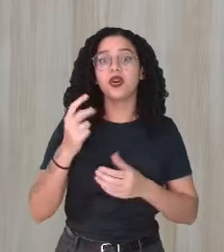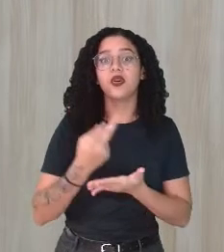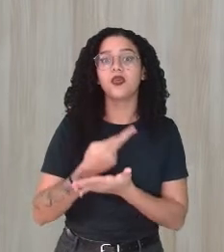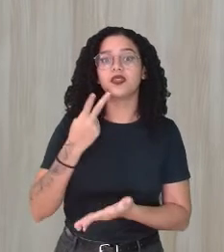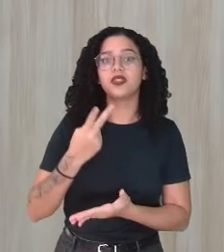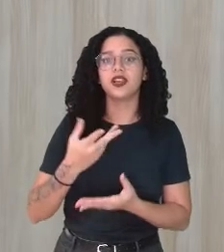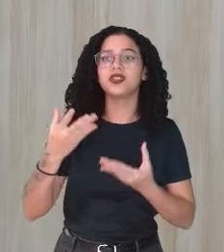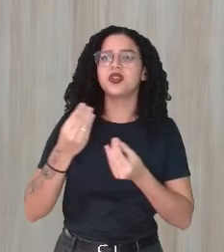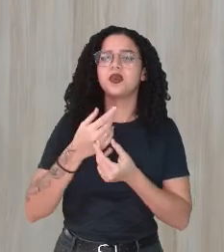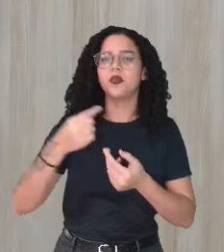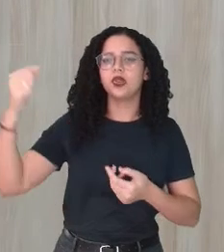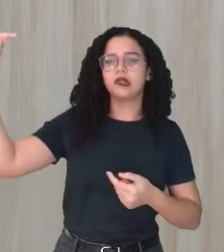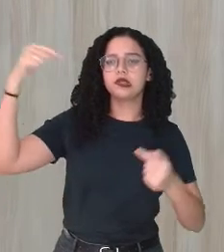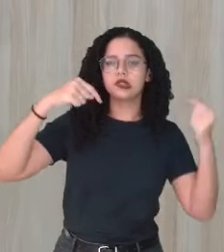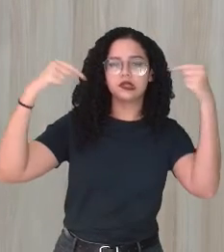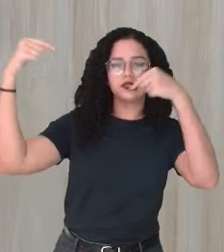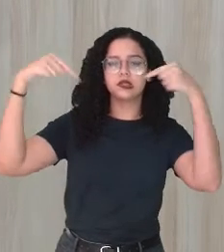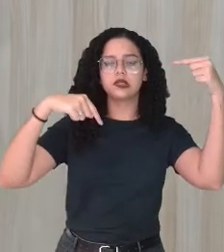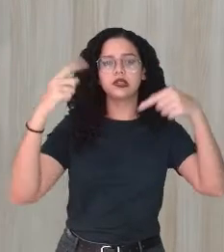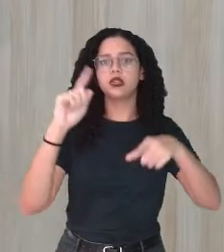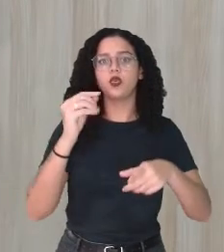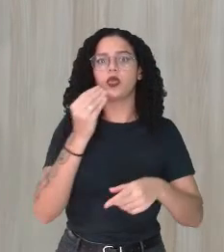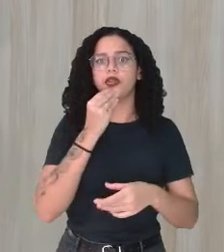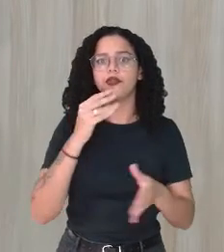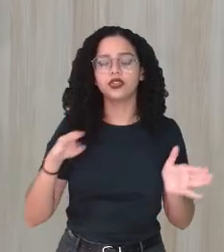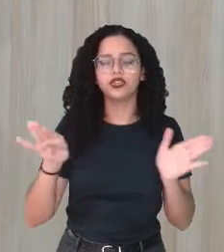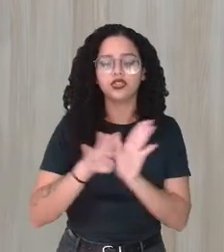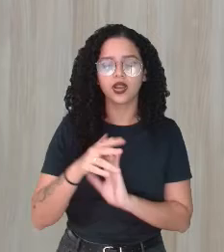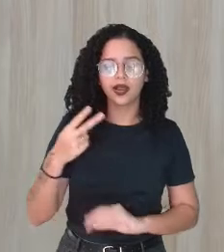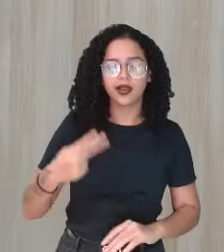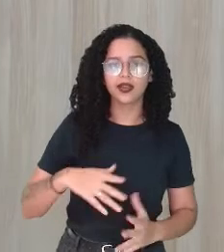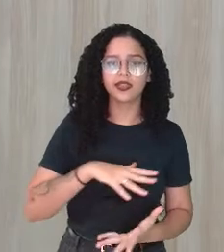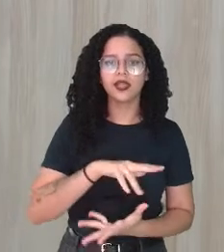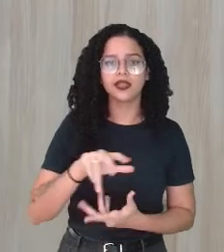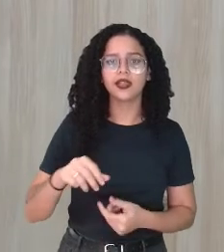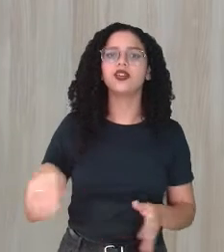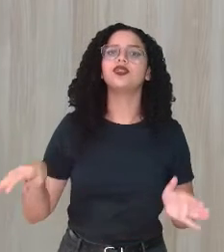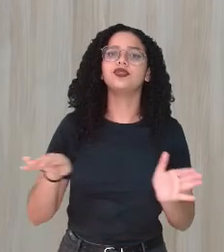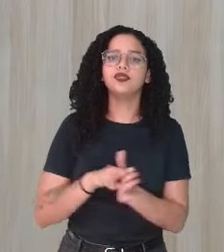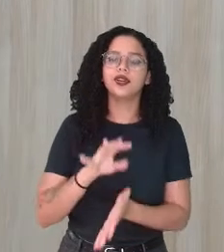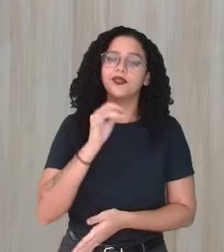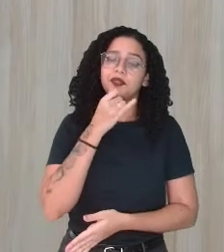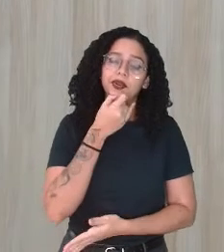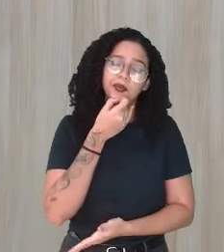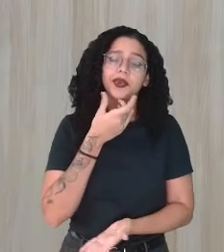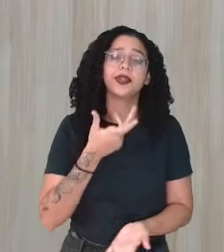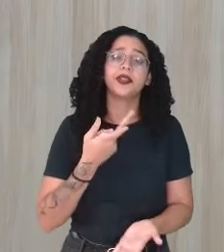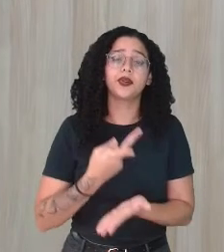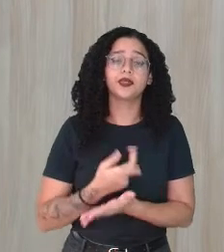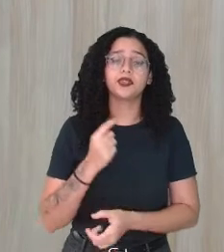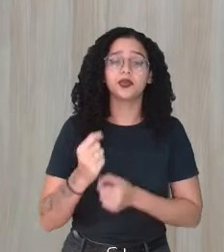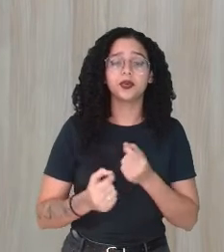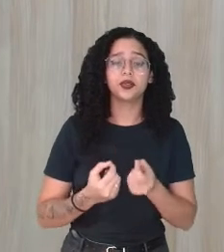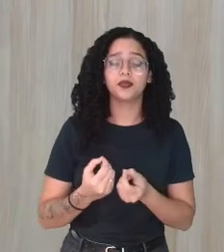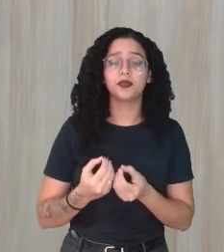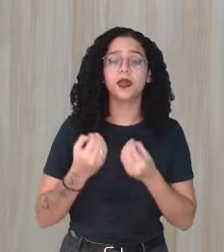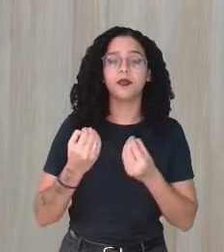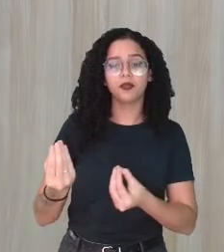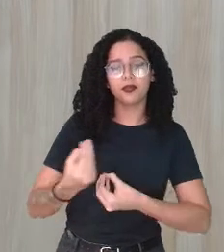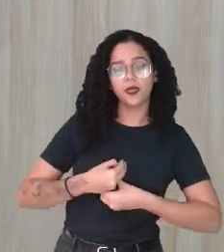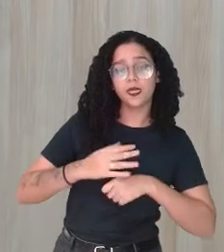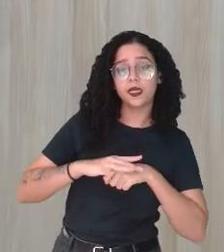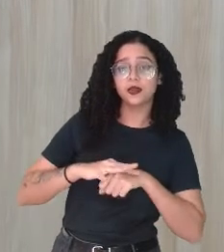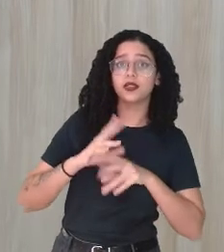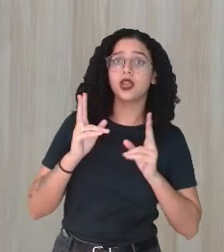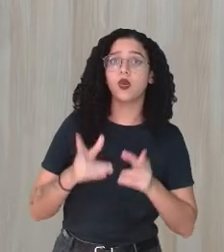monte de raio que não devia chegar até a superfície, chega e aí termina até causando doenças na gente,